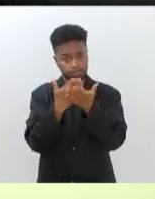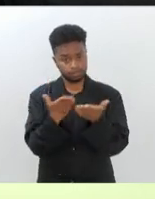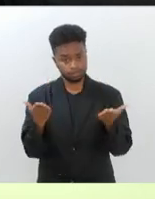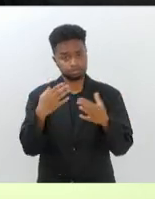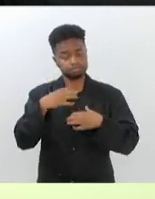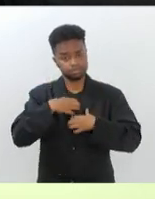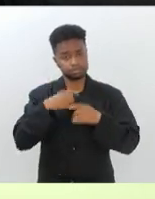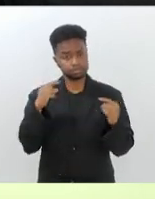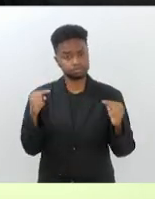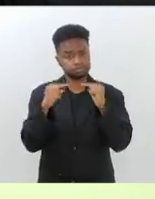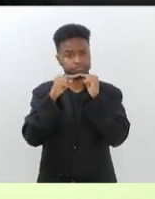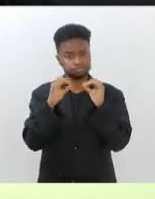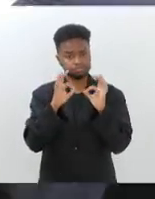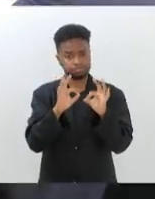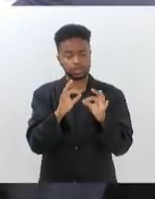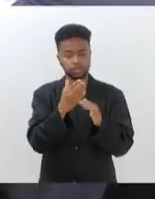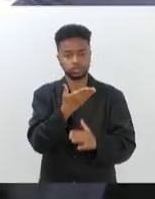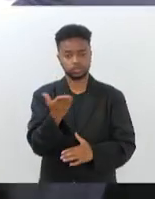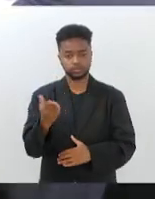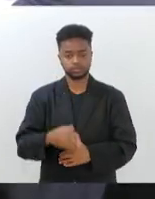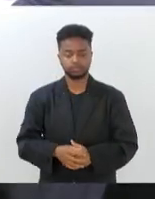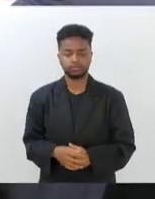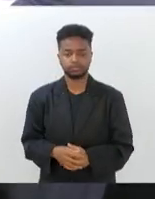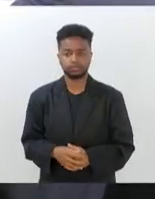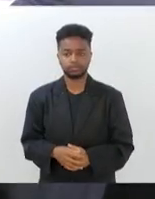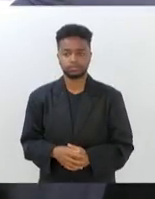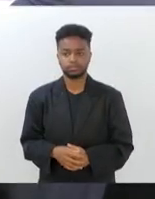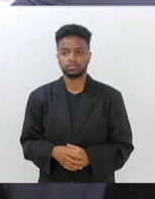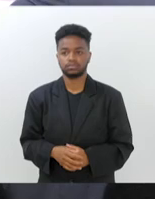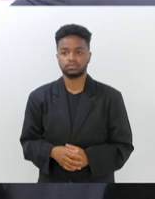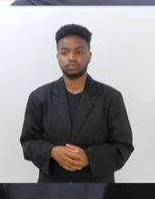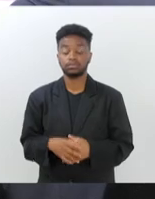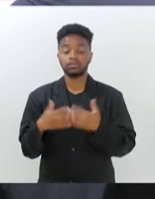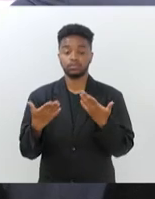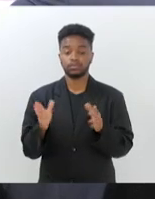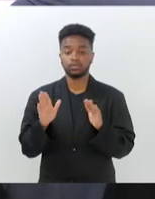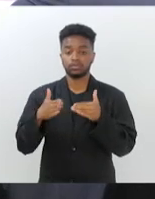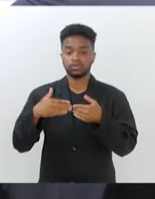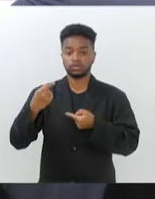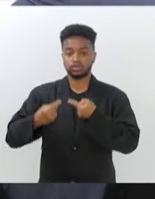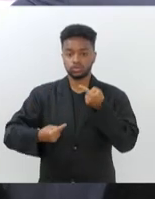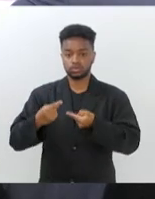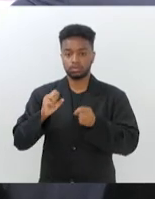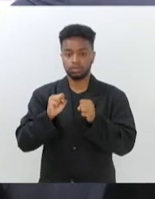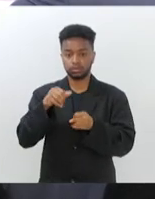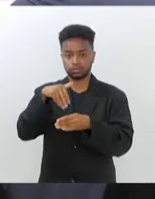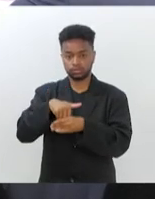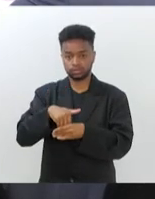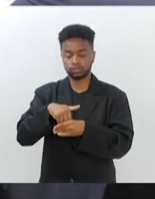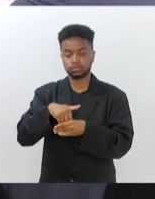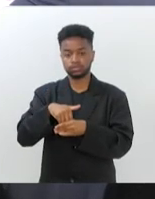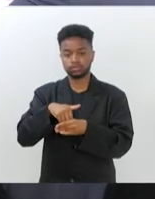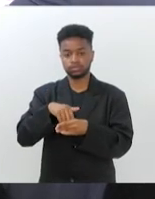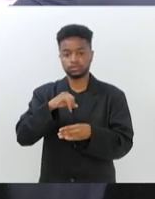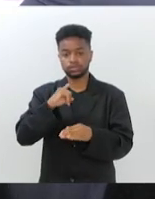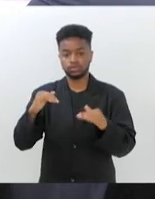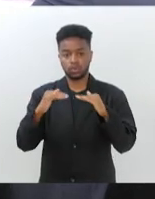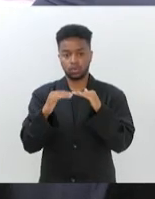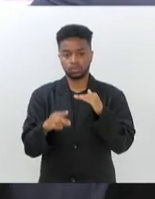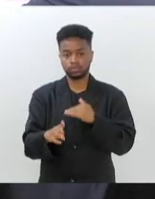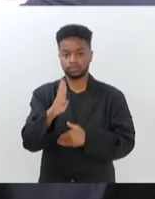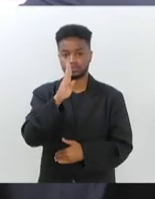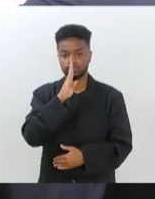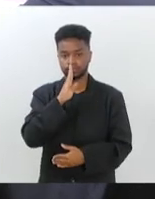sinto identificado perfeito então encerrada a discussão em votação os que aprovam